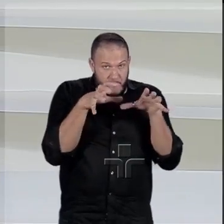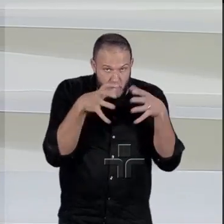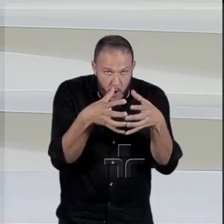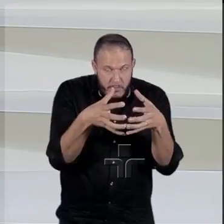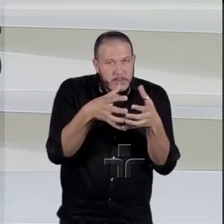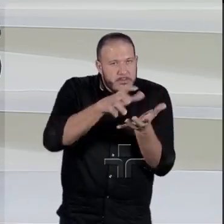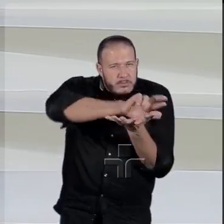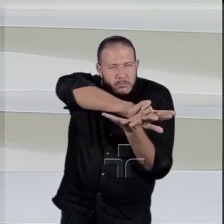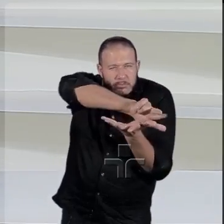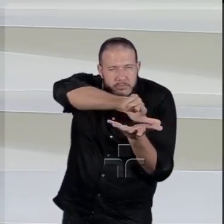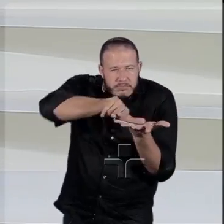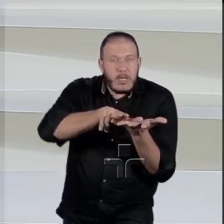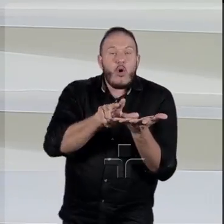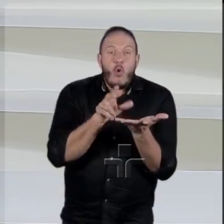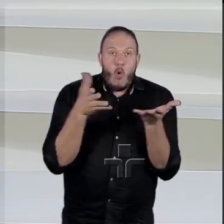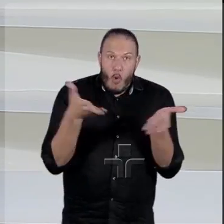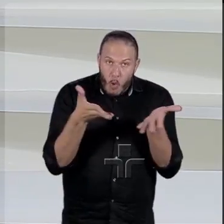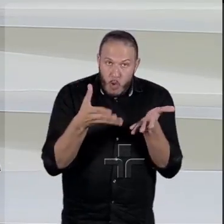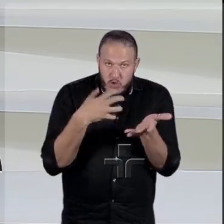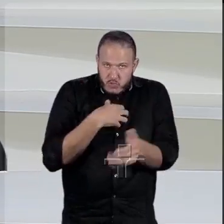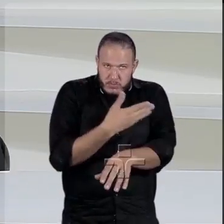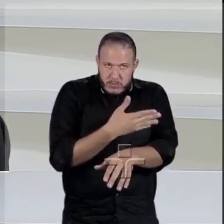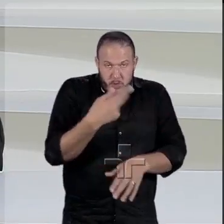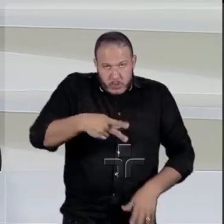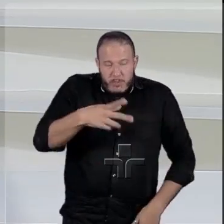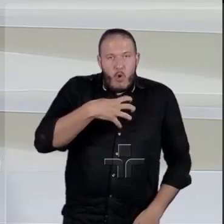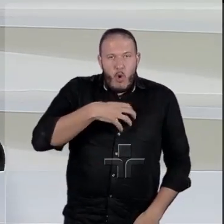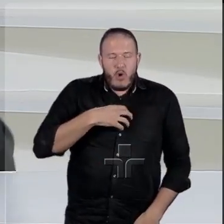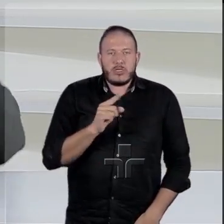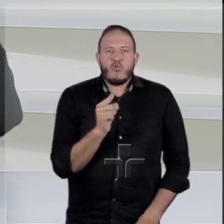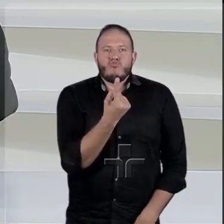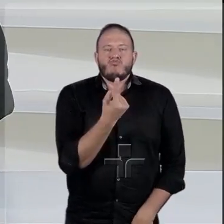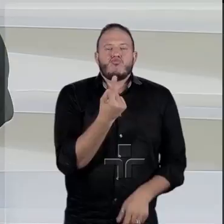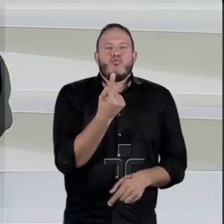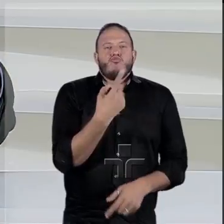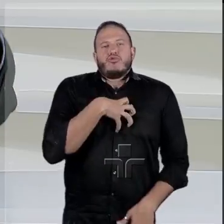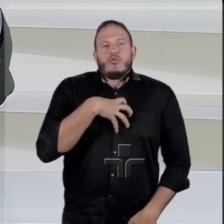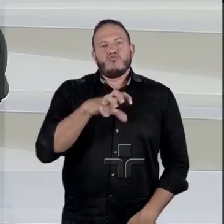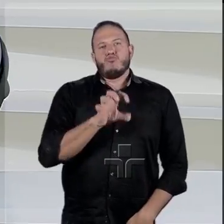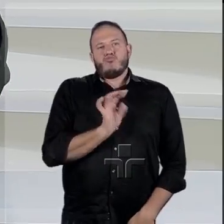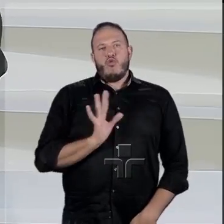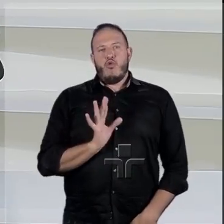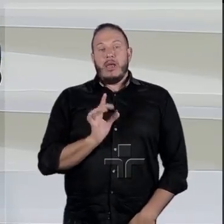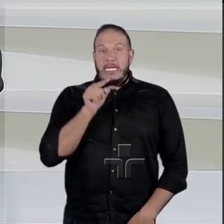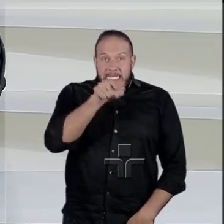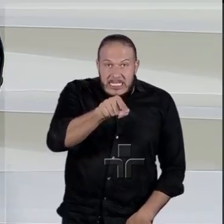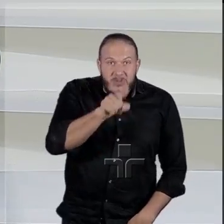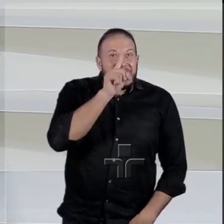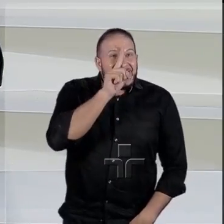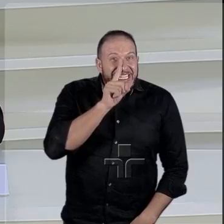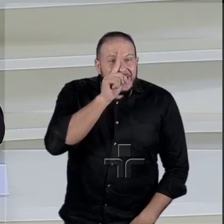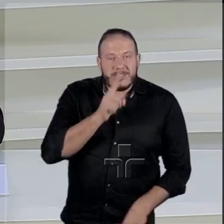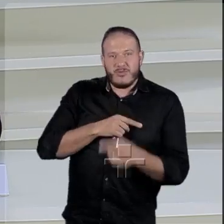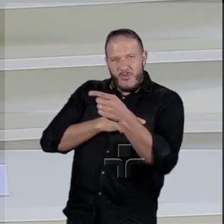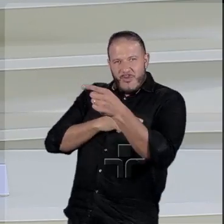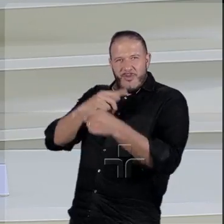multipilar. O sistema que nós temos hoje é unipilar, é um pilar só, e esse é o risco que o Paulo estava dizendo. Um sistema